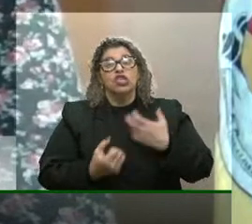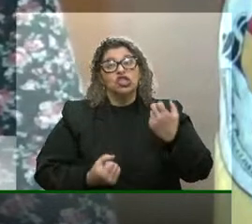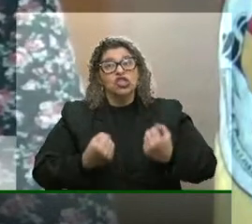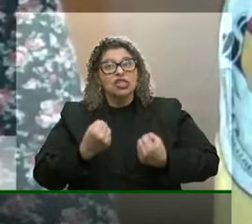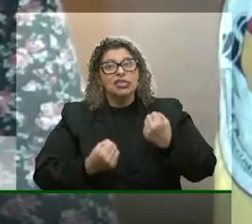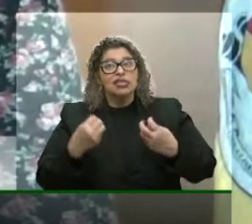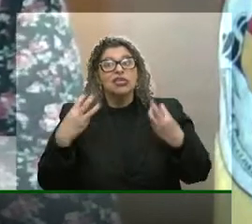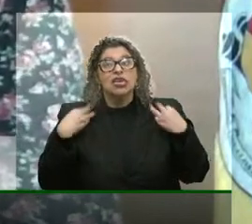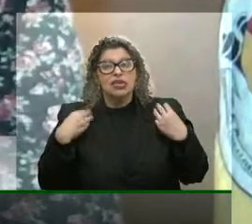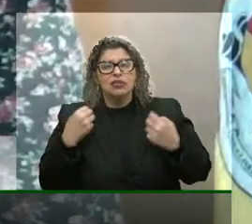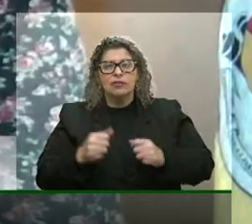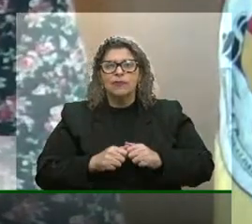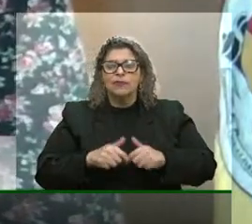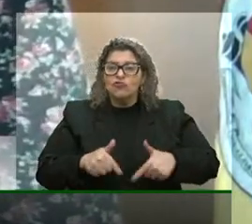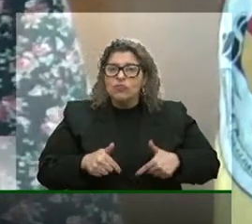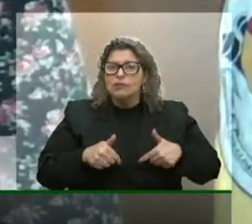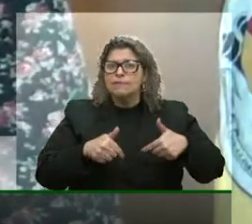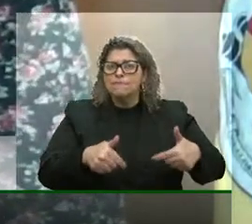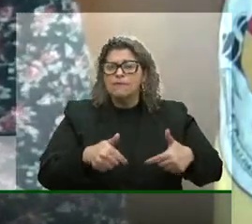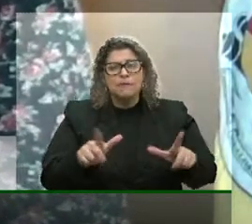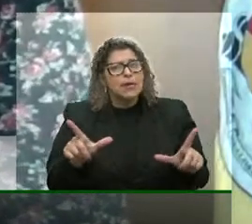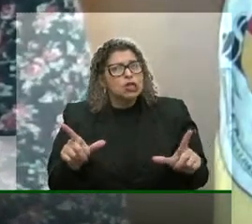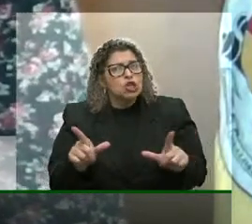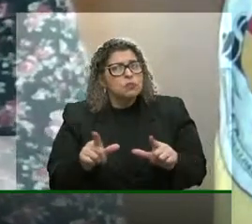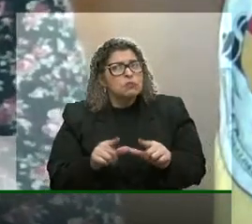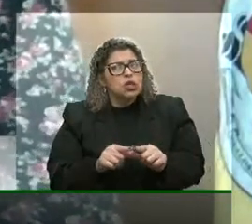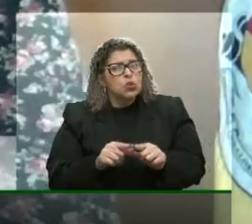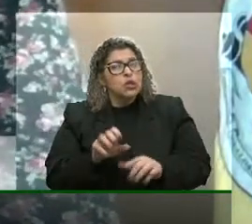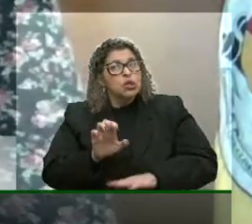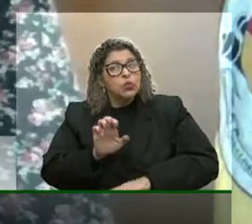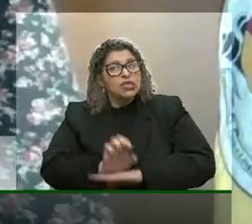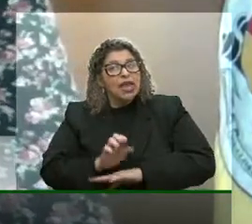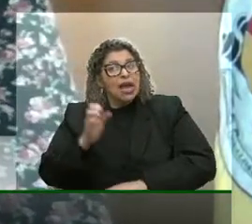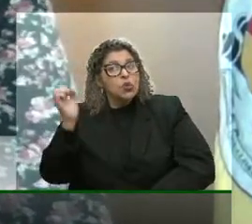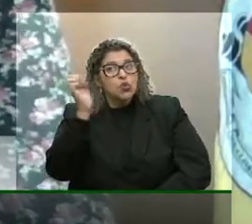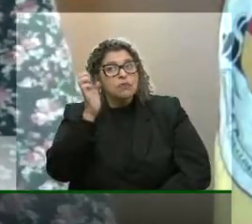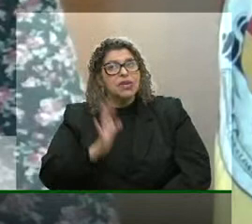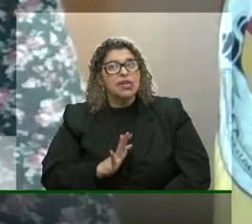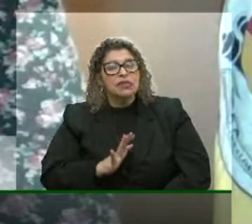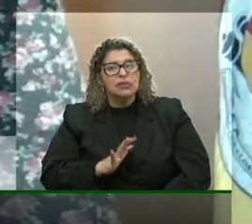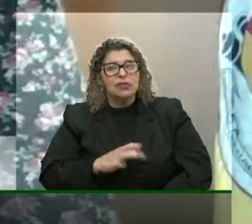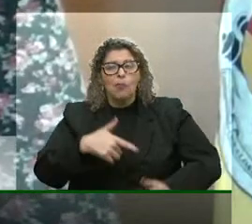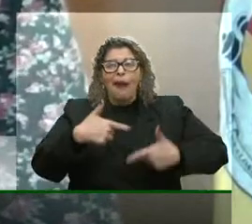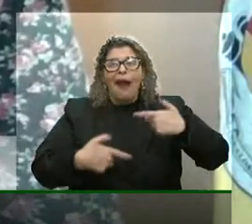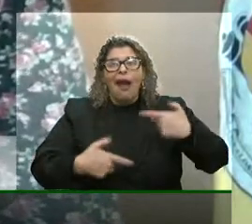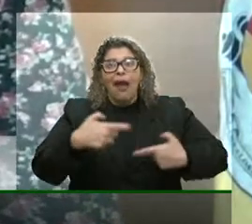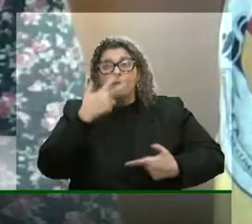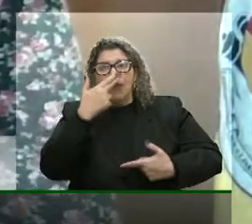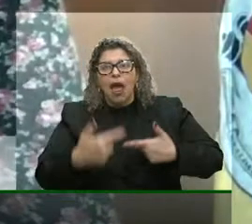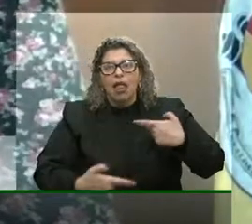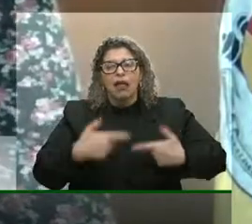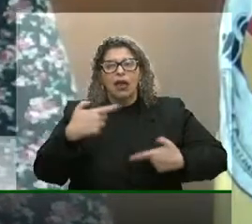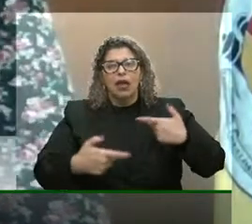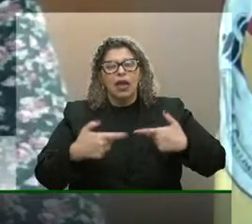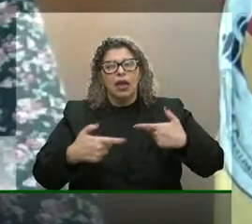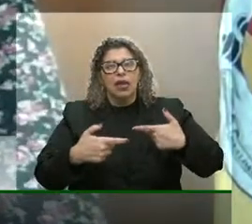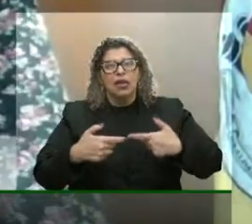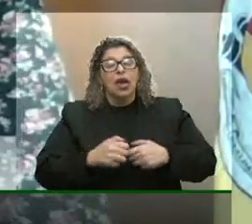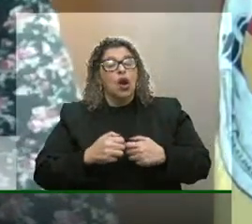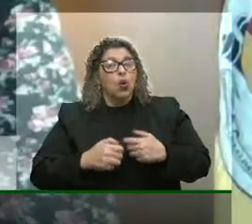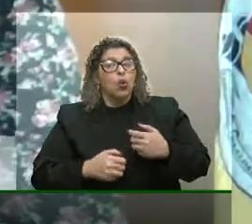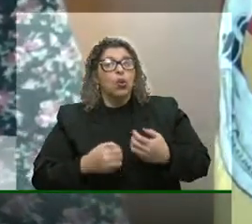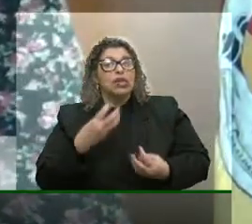no esforço desmedido para diminuirmos no Estado e no Brasil a guerra que é o trânsito brasileiro.